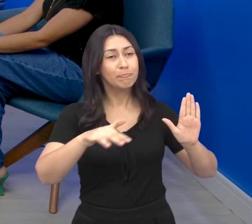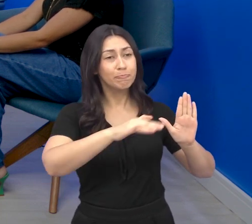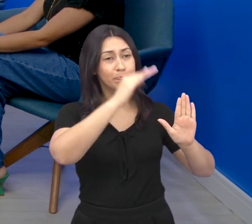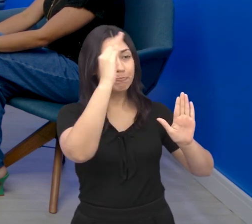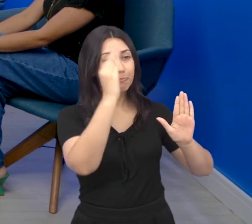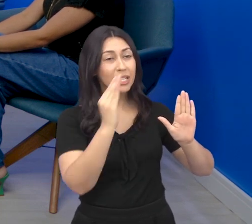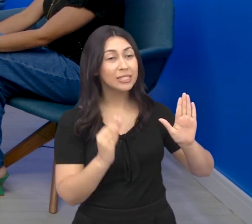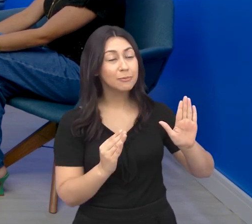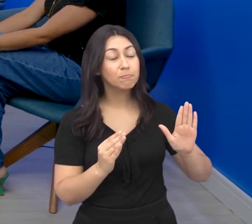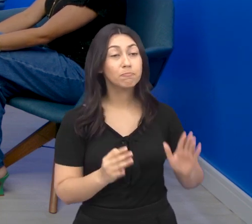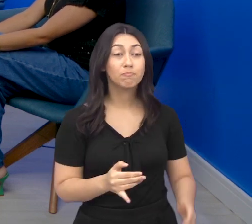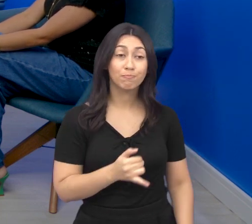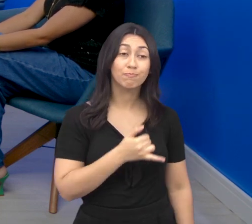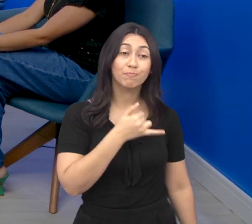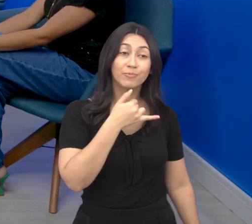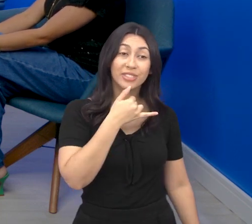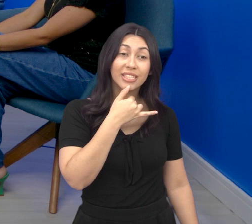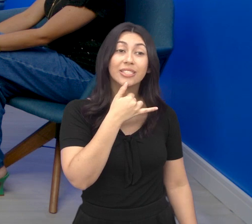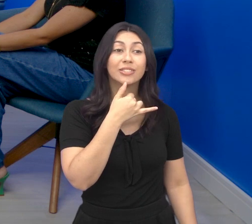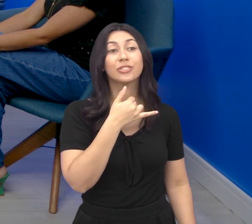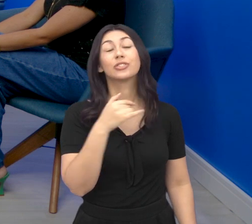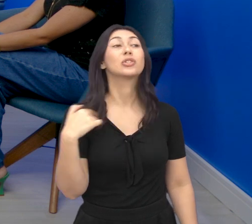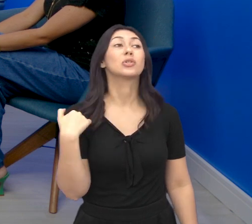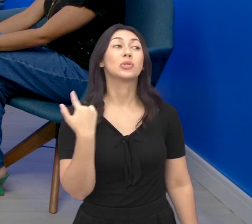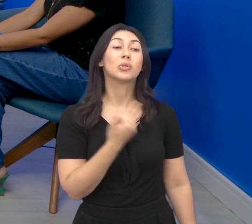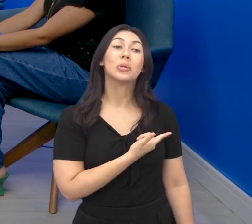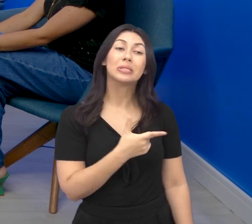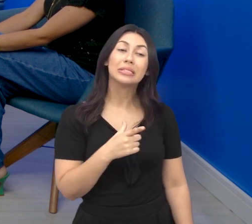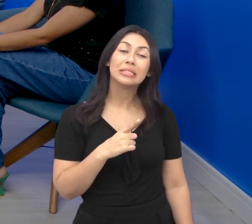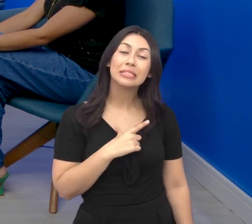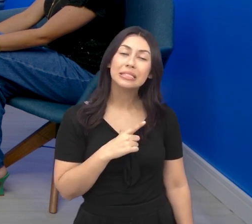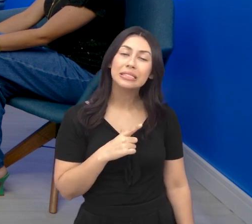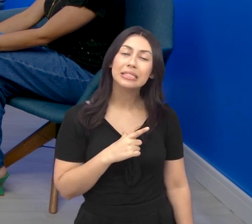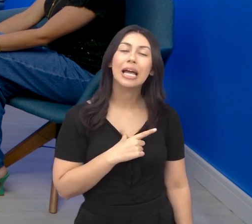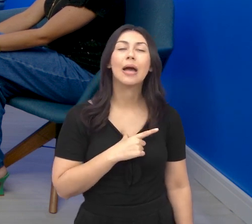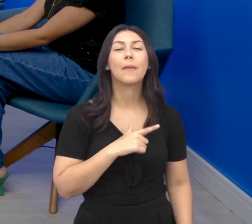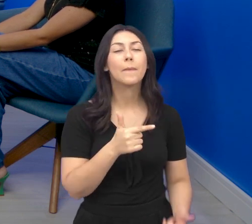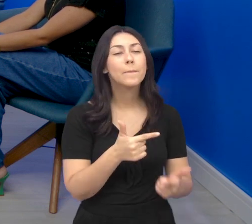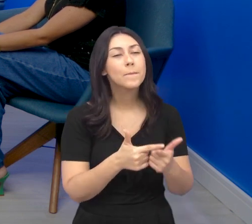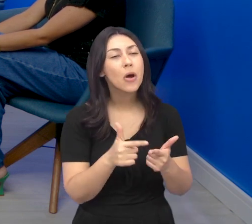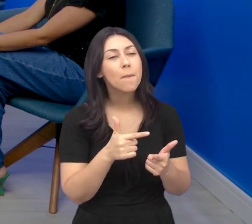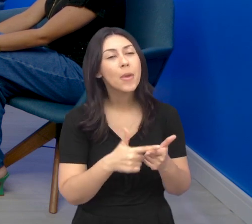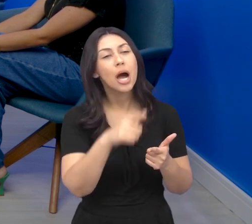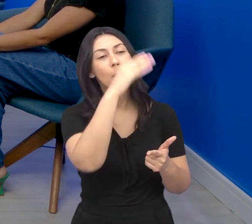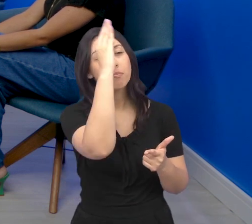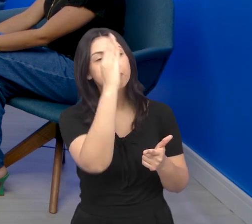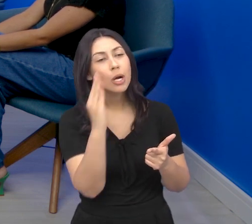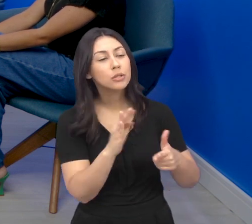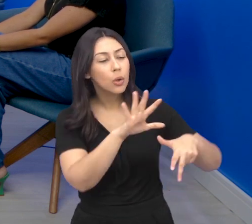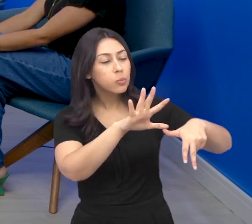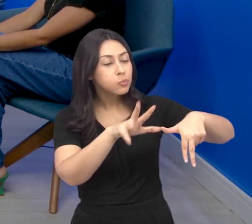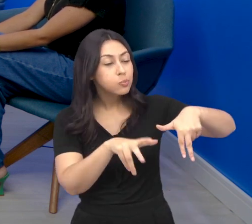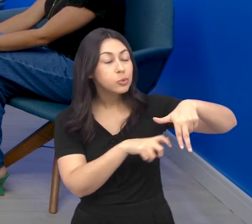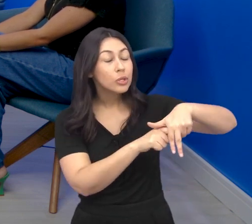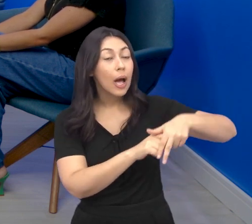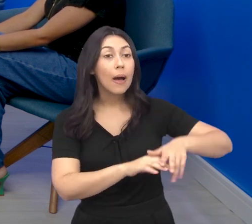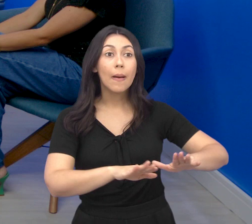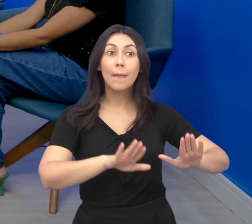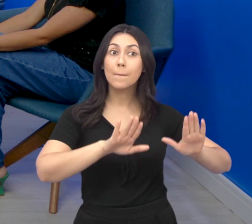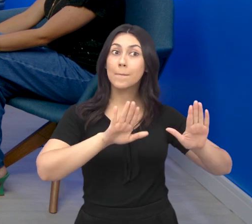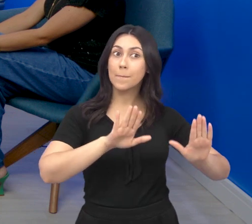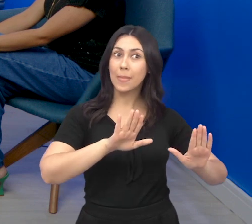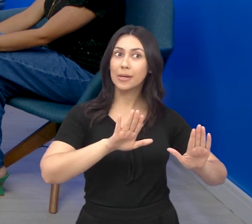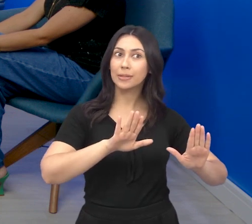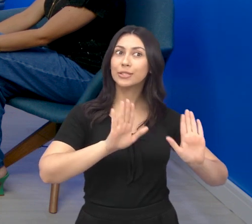nacional. Infelizmente, nós temos ainda muita corrupção para combater, mas também, felizmente,